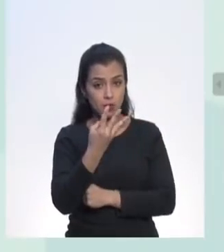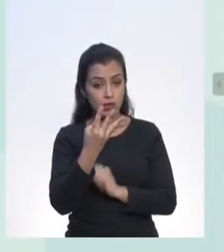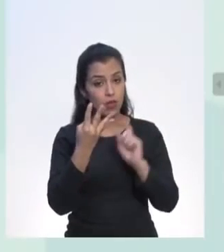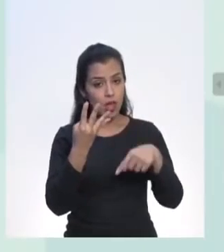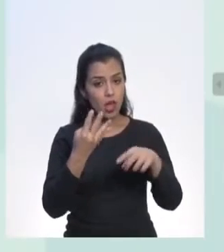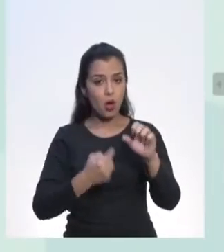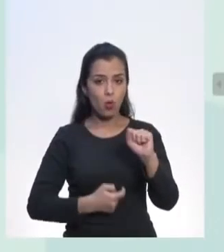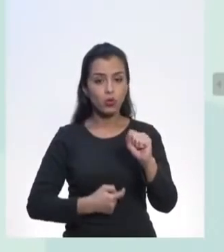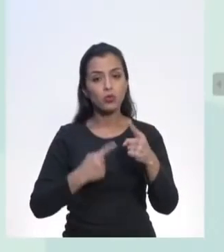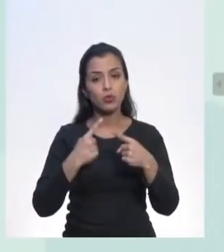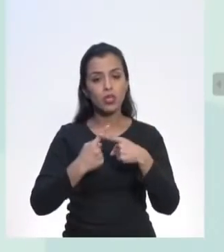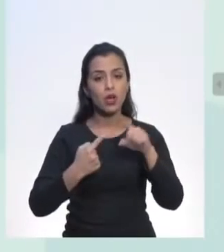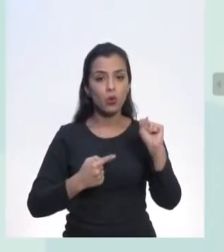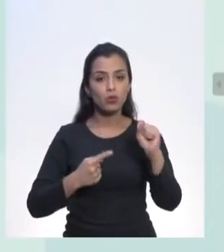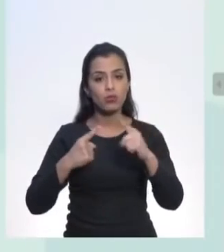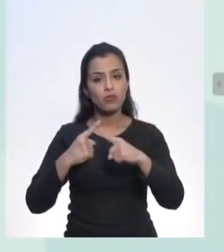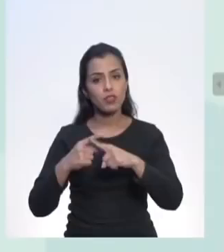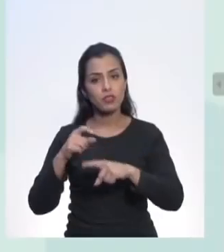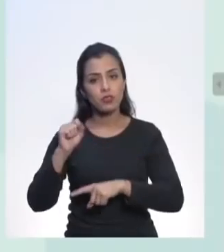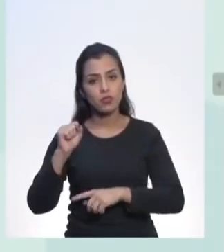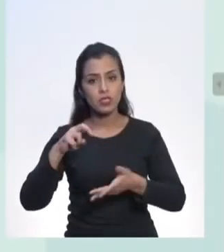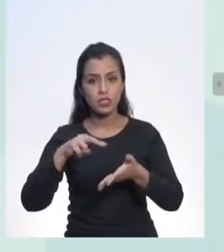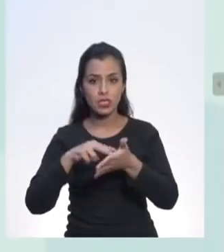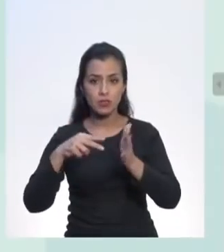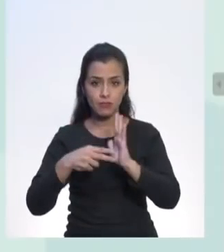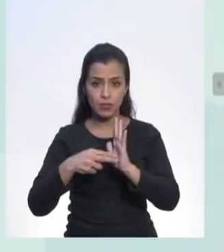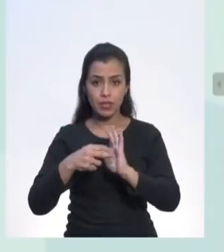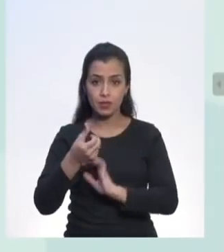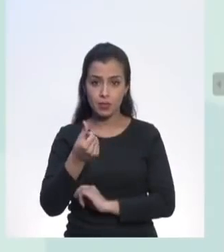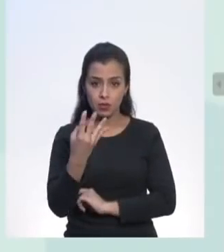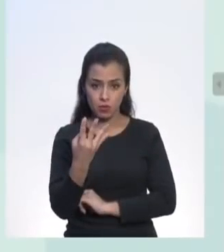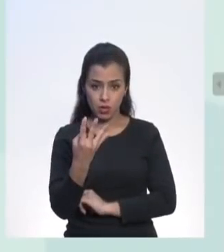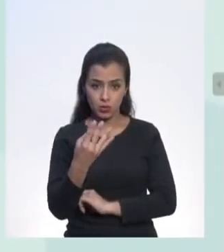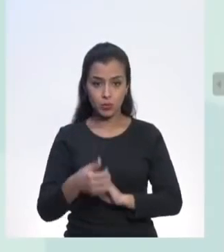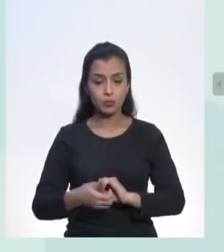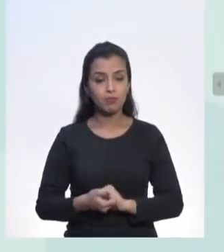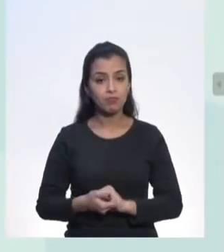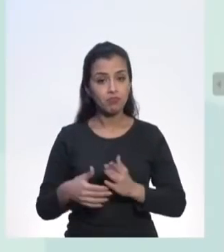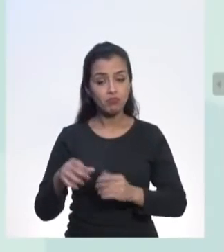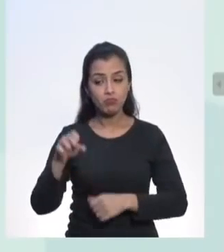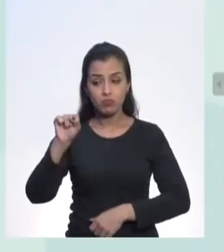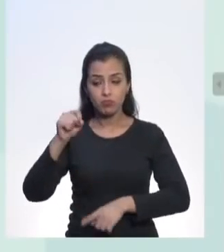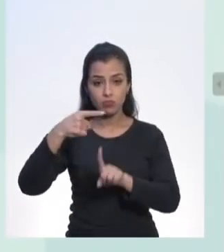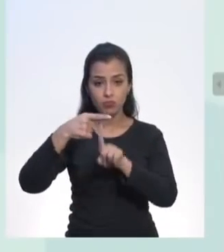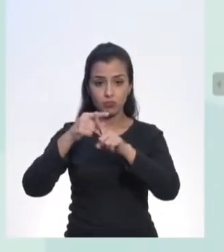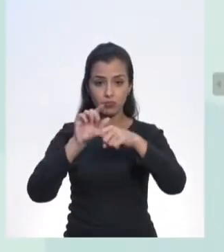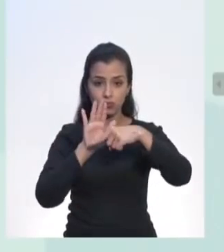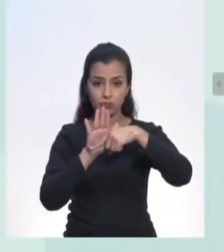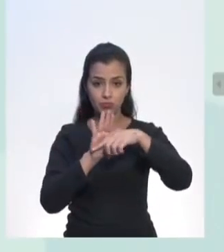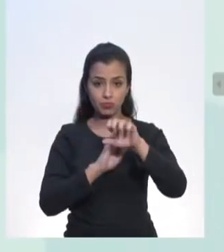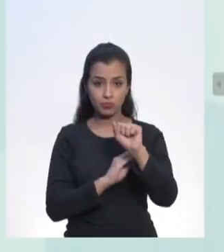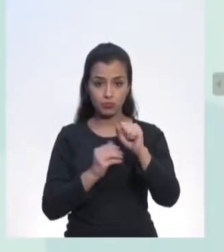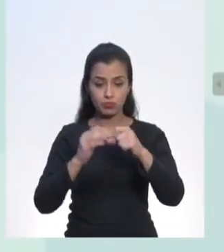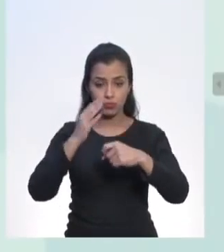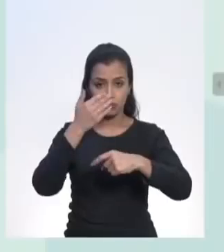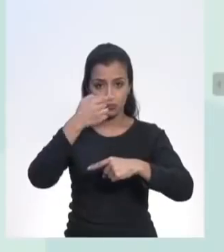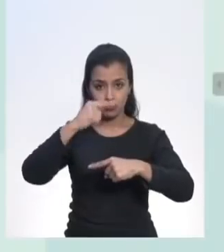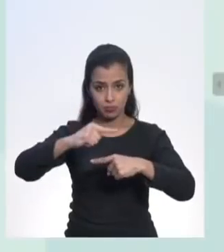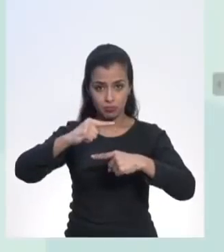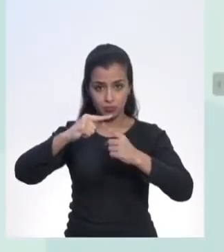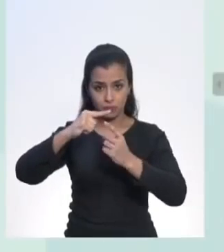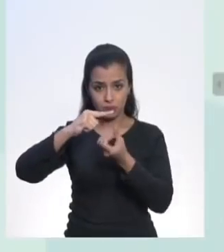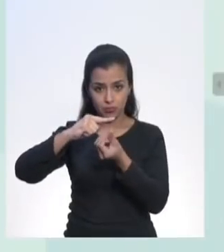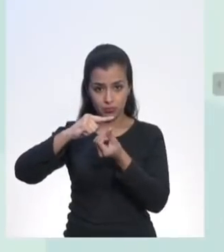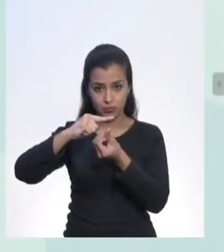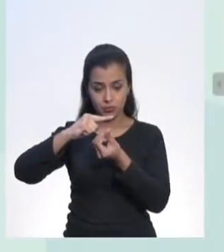Muito bem. E embaixo, 2 vezes 3, 6. Agora eu vou separar as duas raízes. Uma com